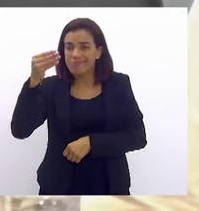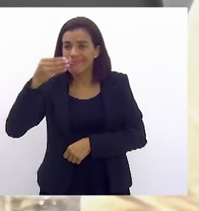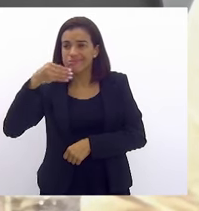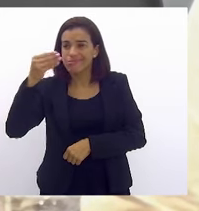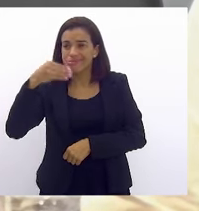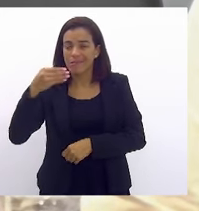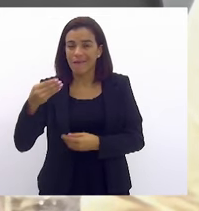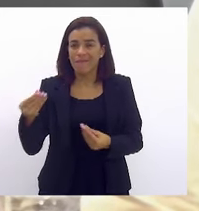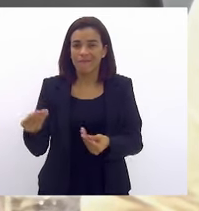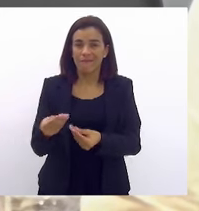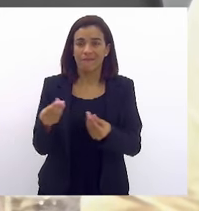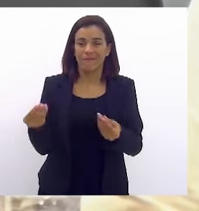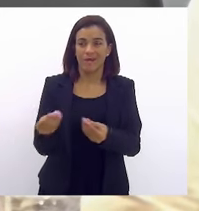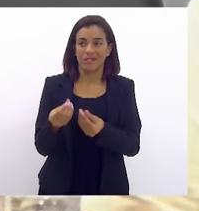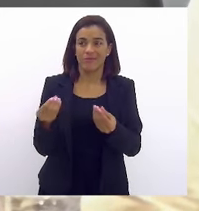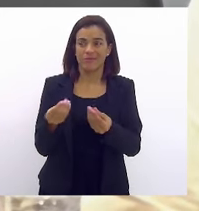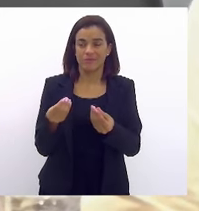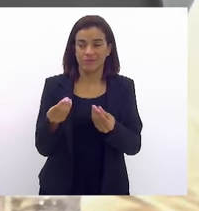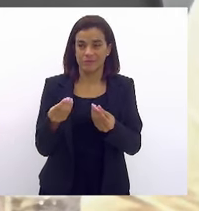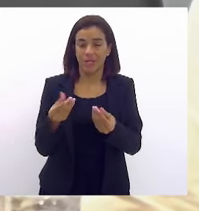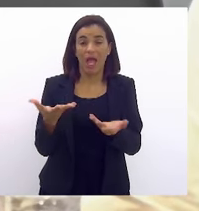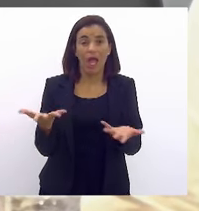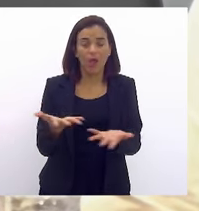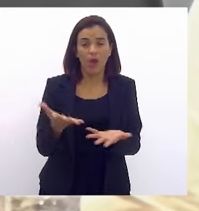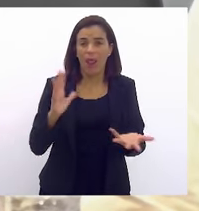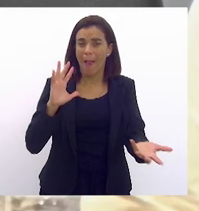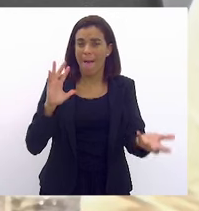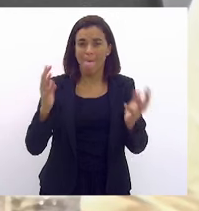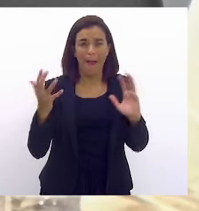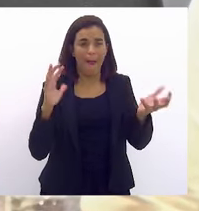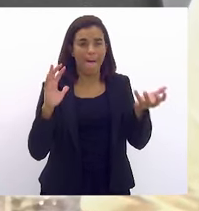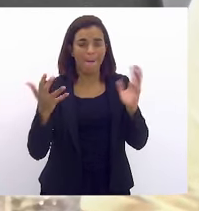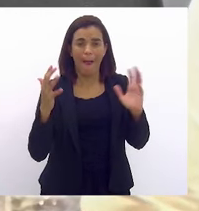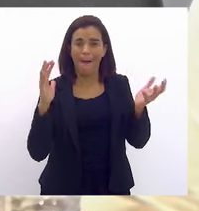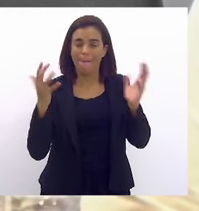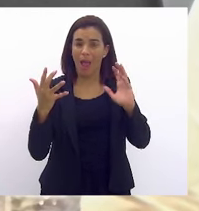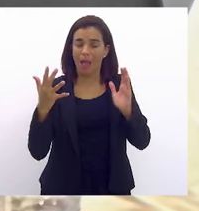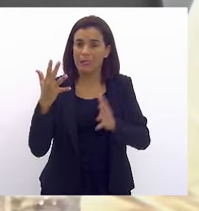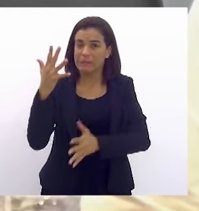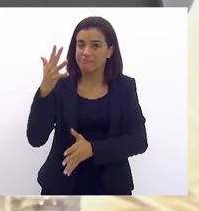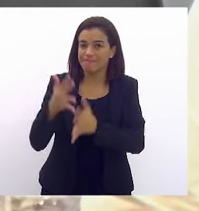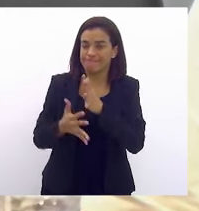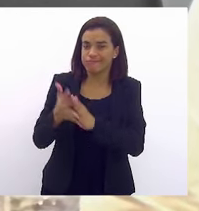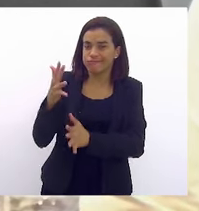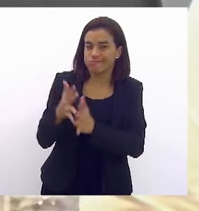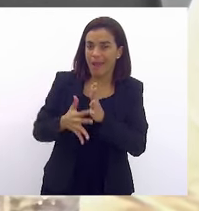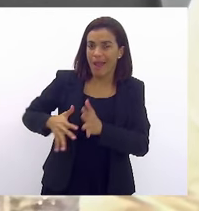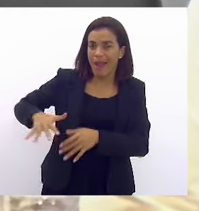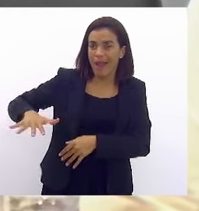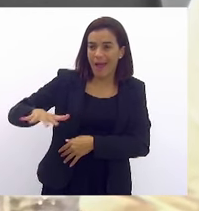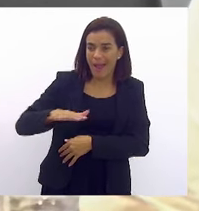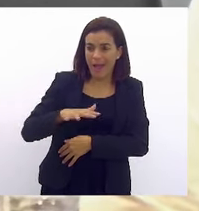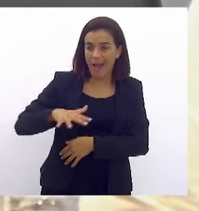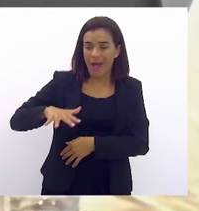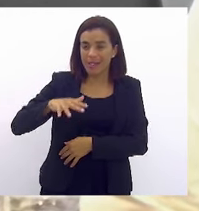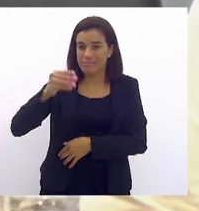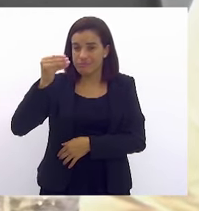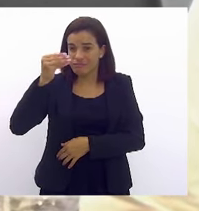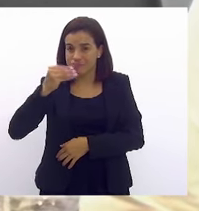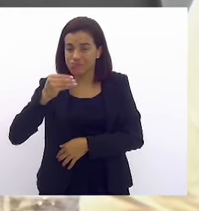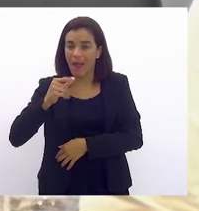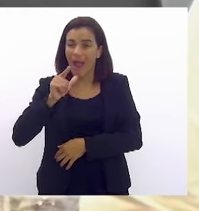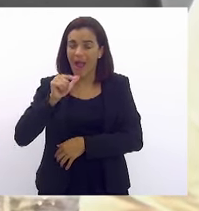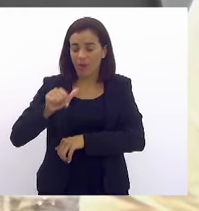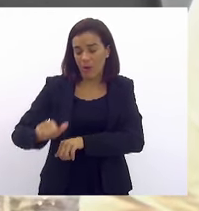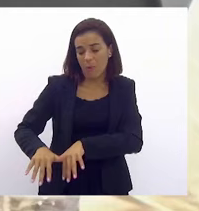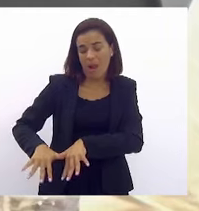vivendo perspectivas de mudanças climáticas que afetam, sobremaneira, as áreas mais vulneráveis a alagamento, né,